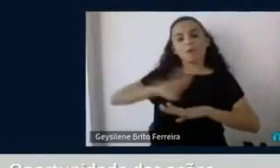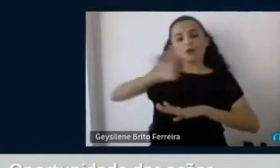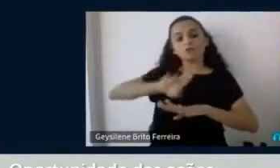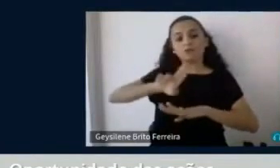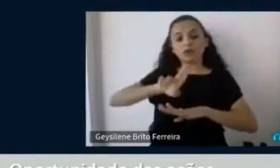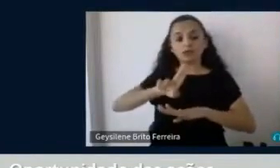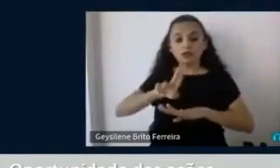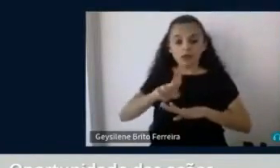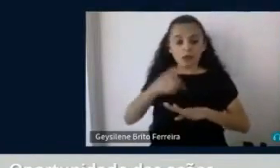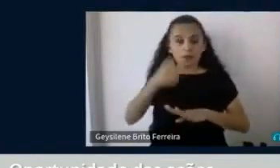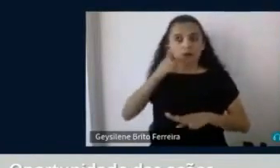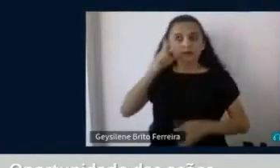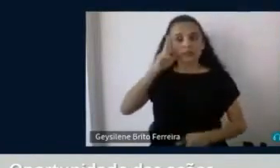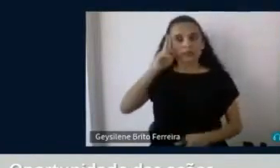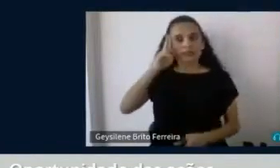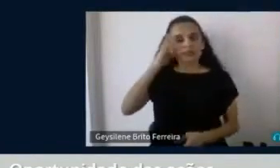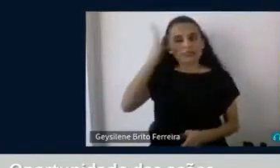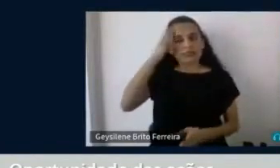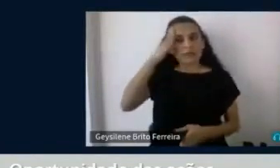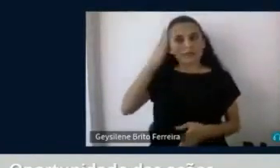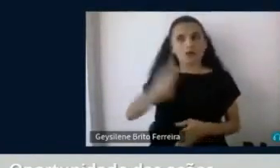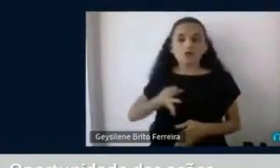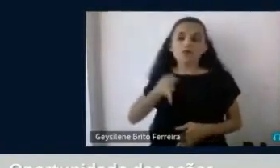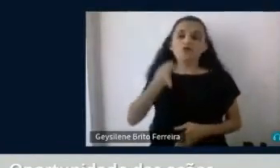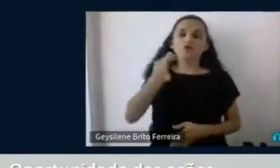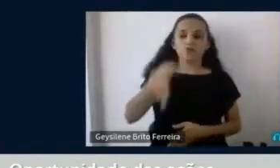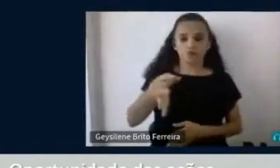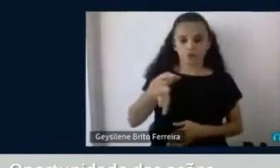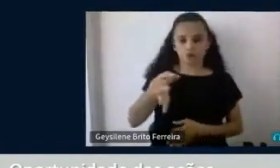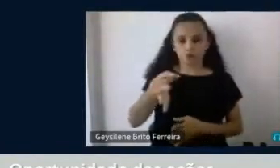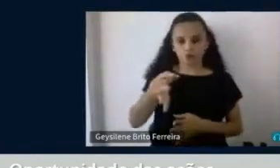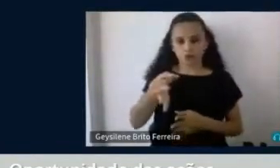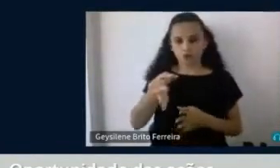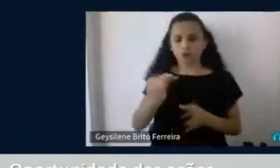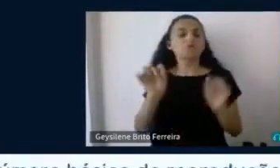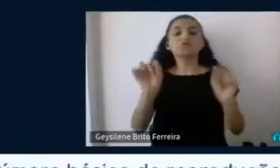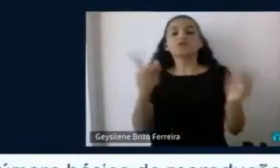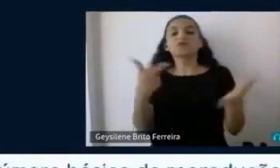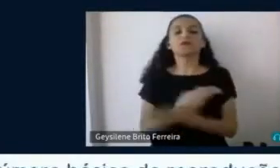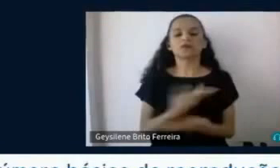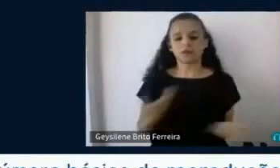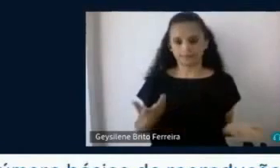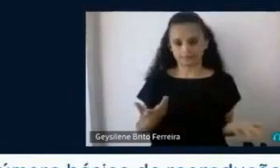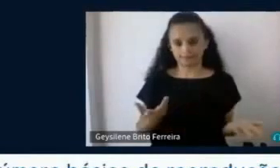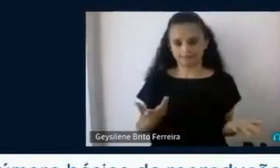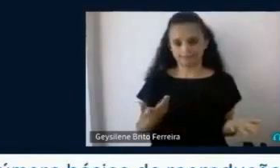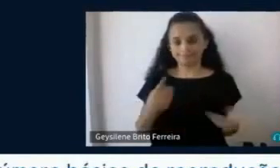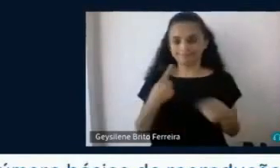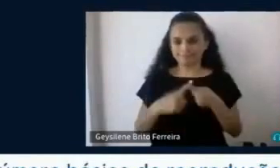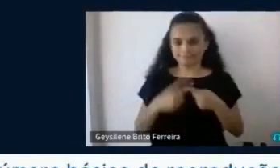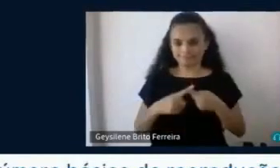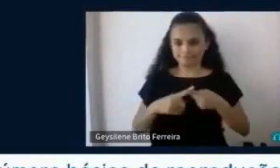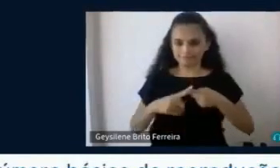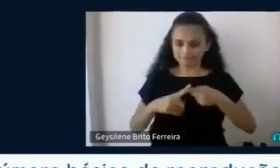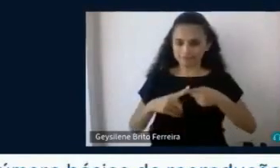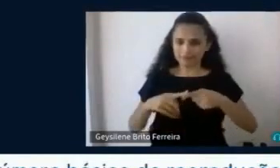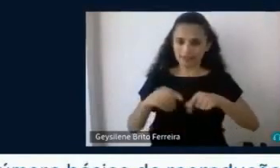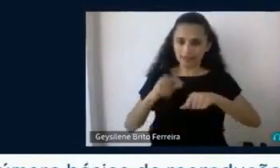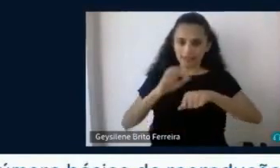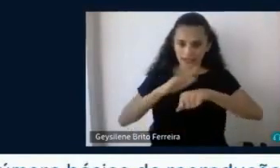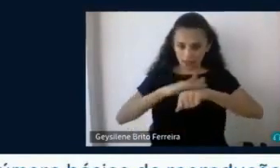permita predizer os riscos que vão acontecer no futuro, porque as doenças apresentam padrões